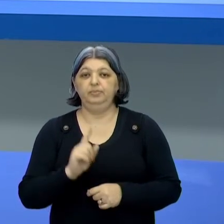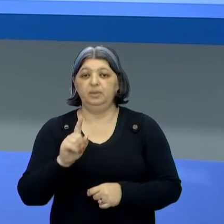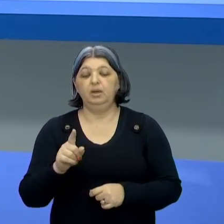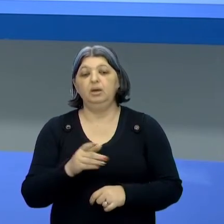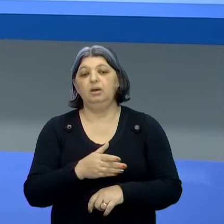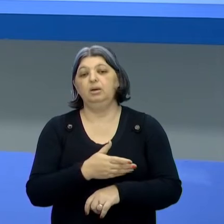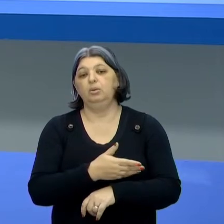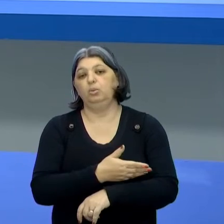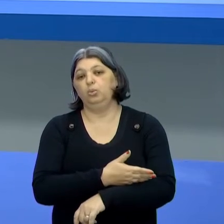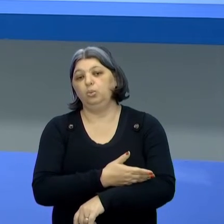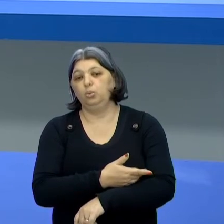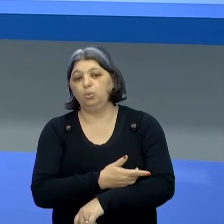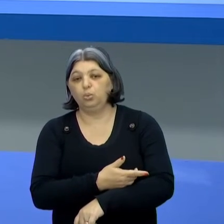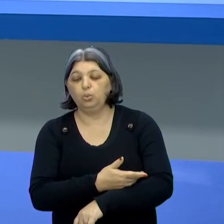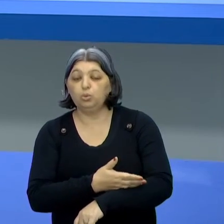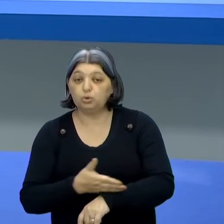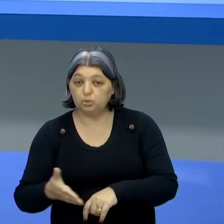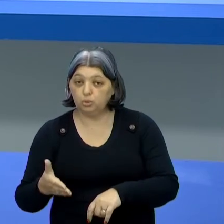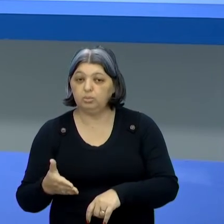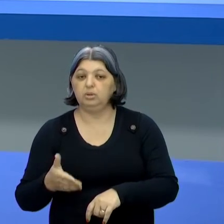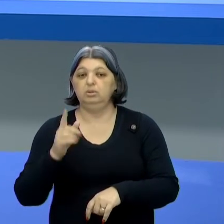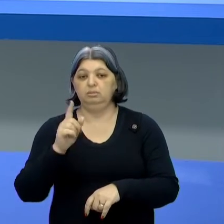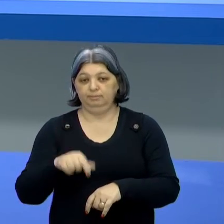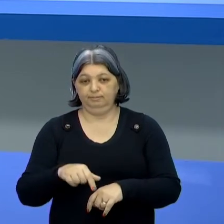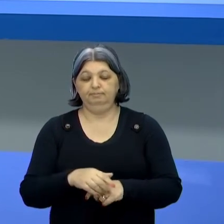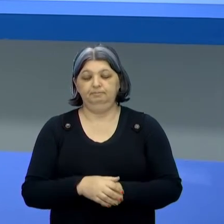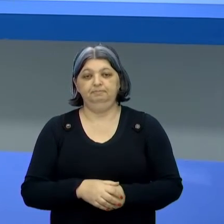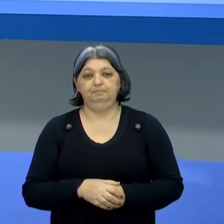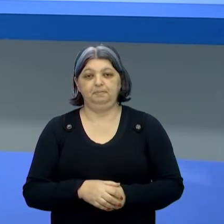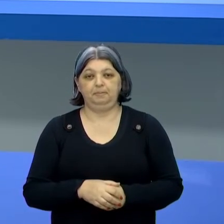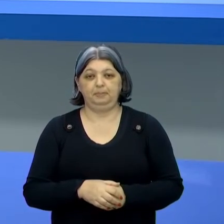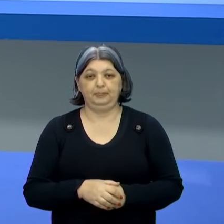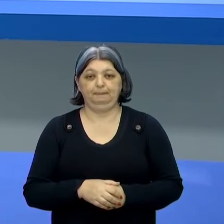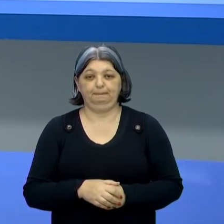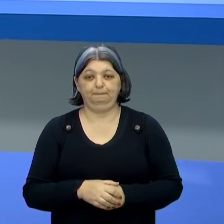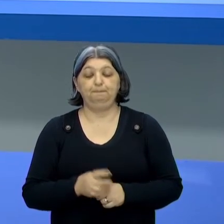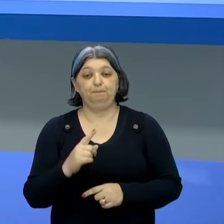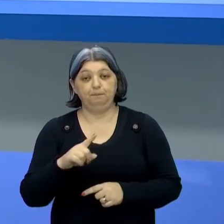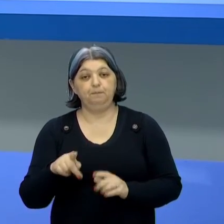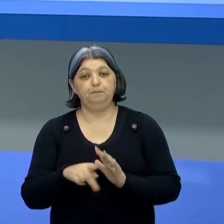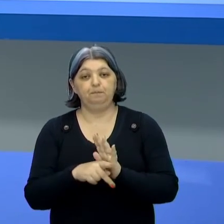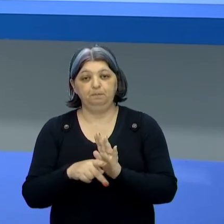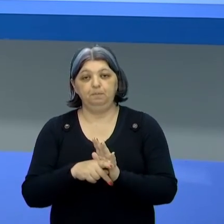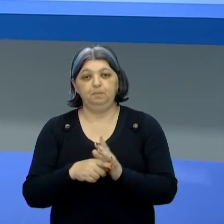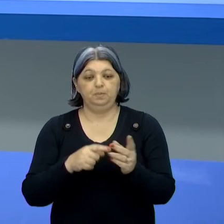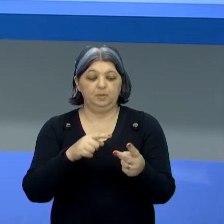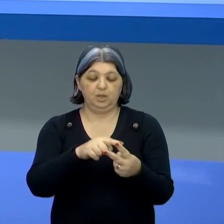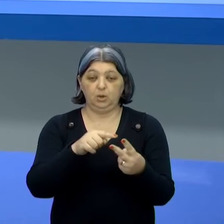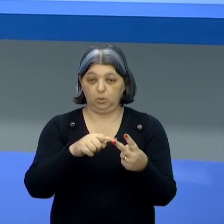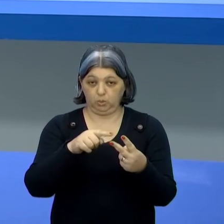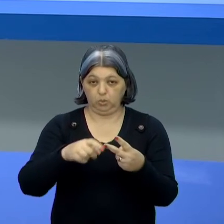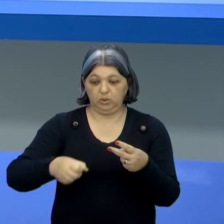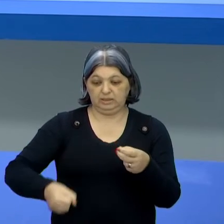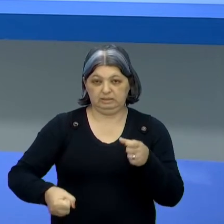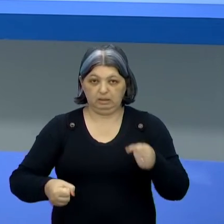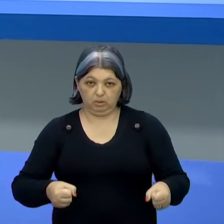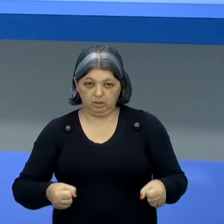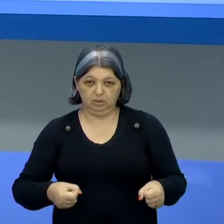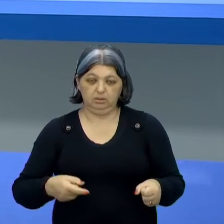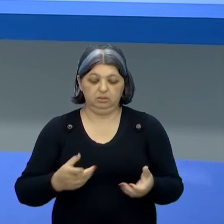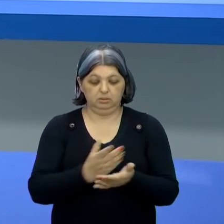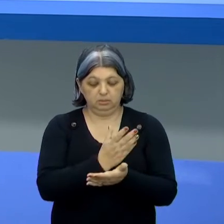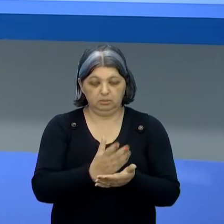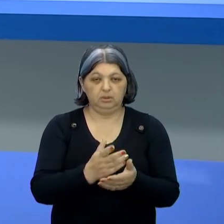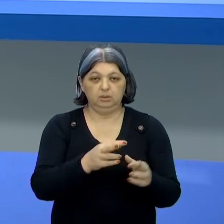hábito, né? O poder do hábito, né? Então você vai lá, 2 sacolinhas, separa tudo que pode